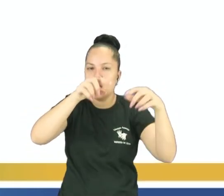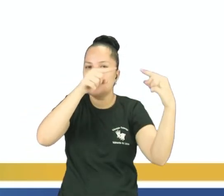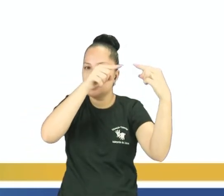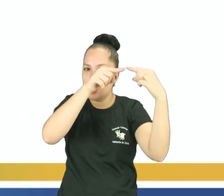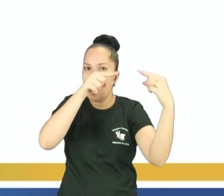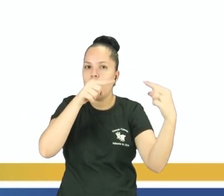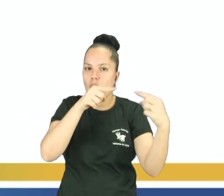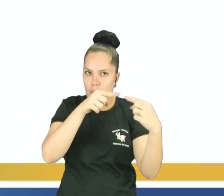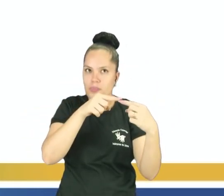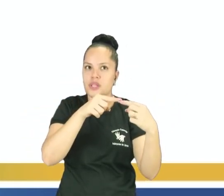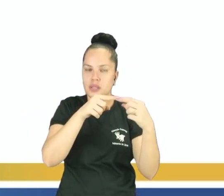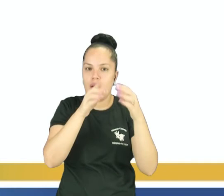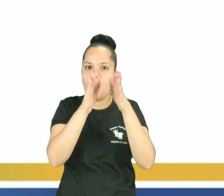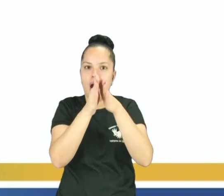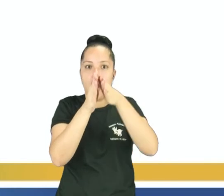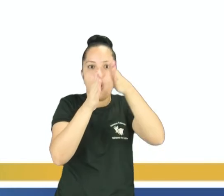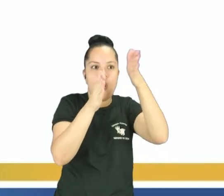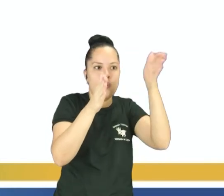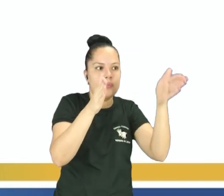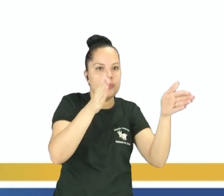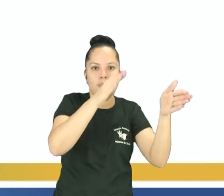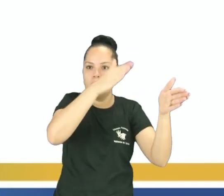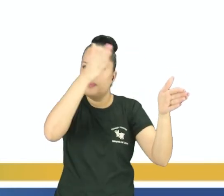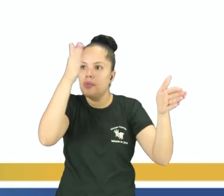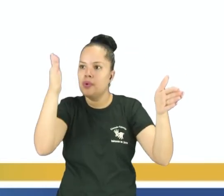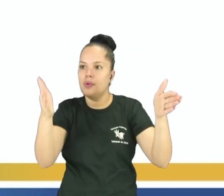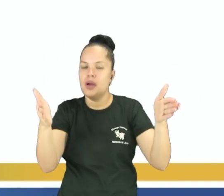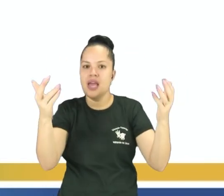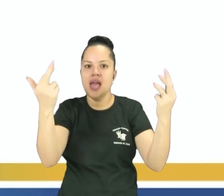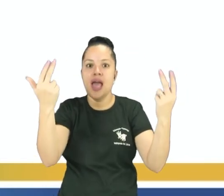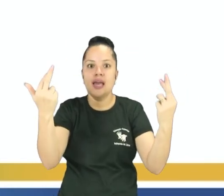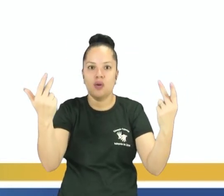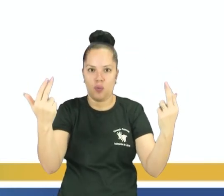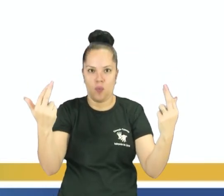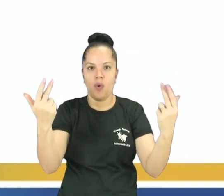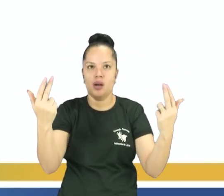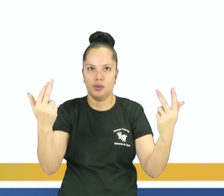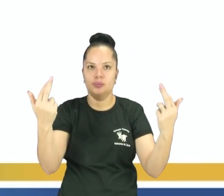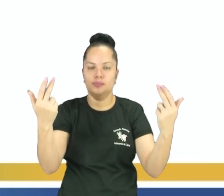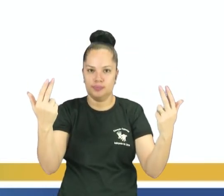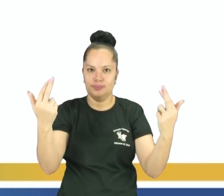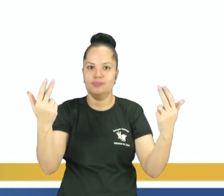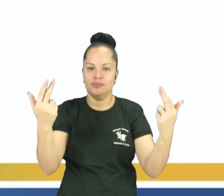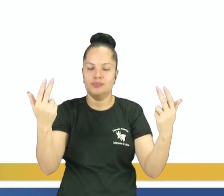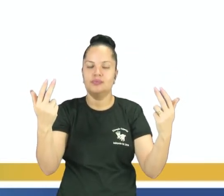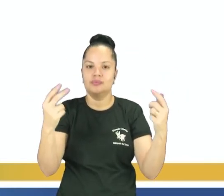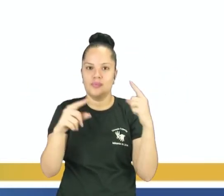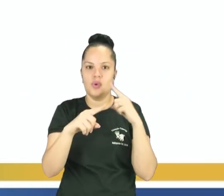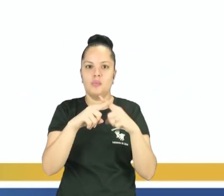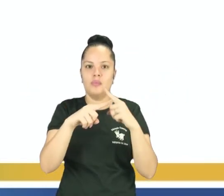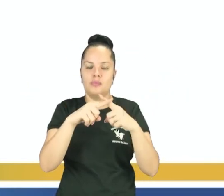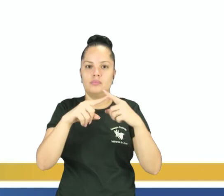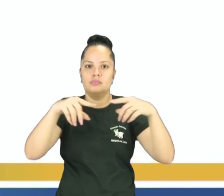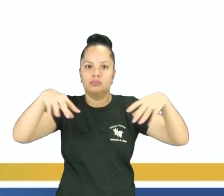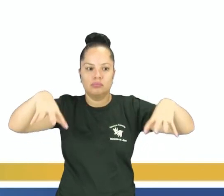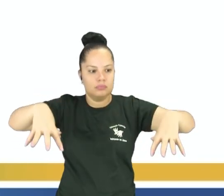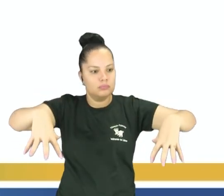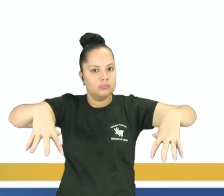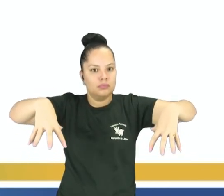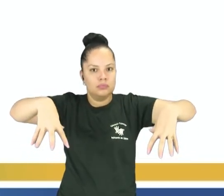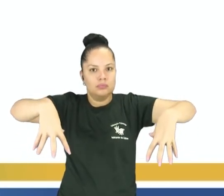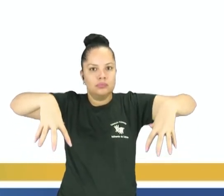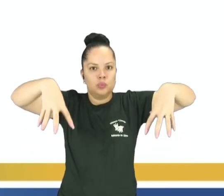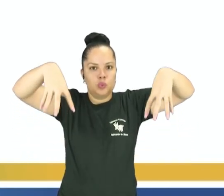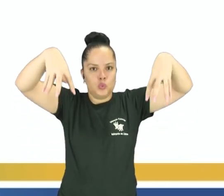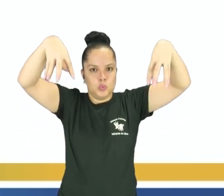lado, gente, é o que está desse lado, ó. Esse ponto aqui, ó, está refletido em relação ao eixo, né? Esse monumento aqui está